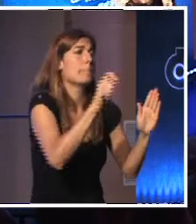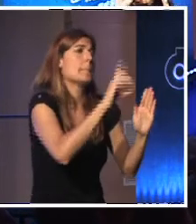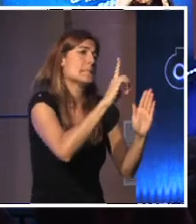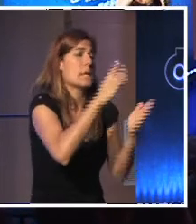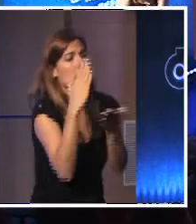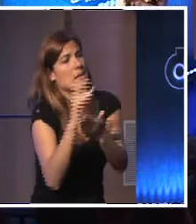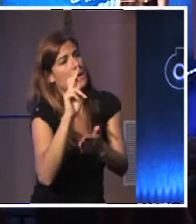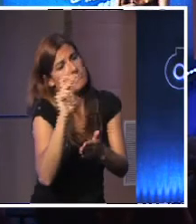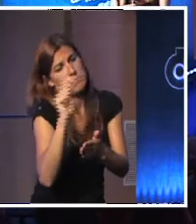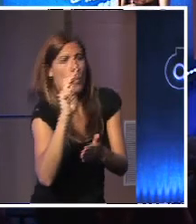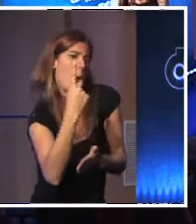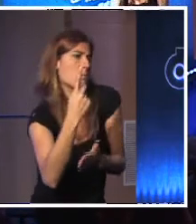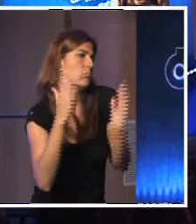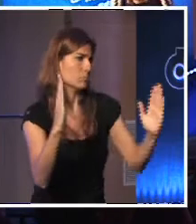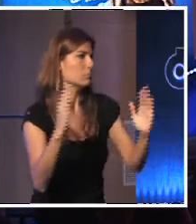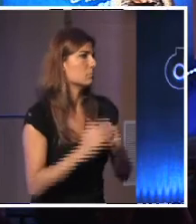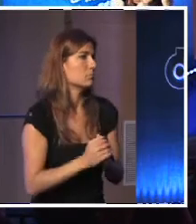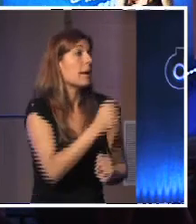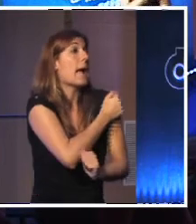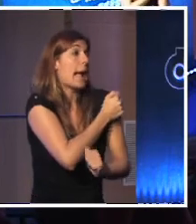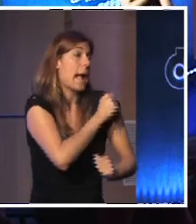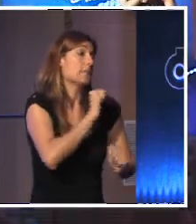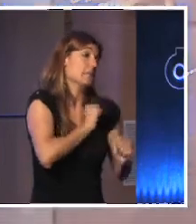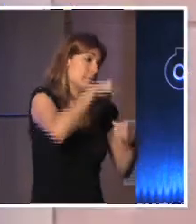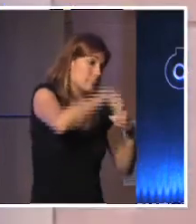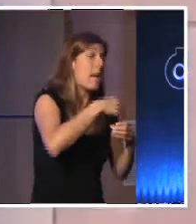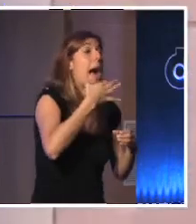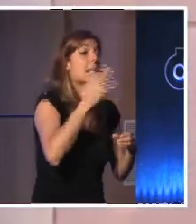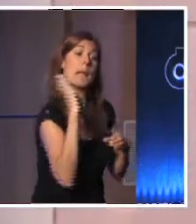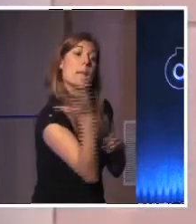meses em nossa casa e num ambiente familiar.